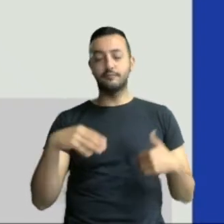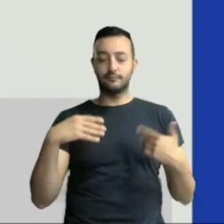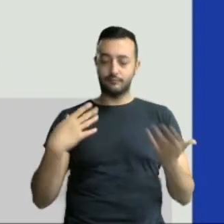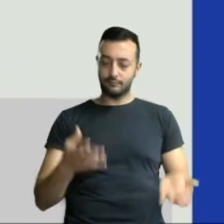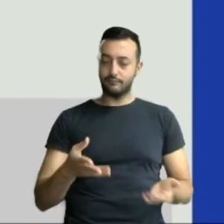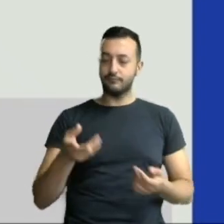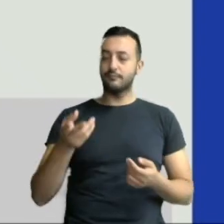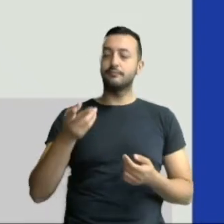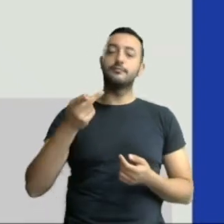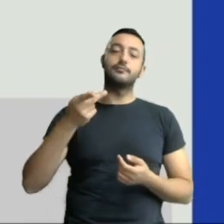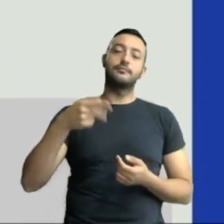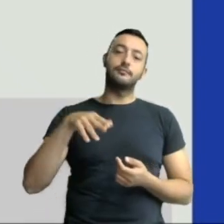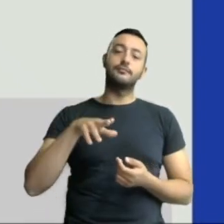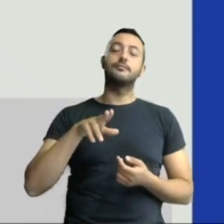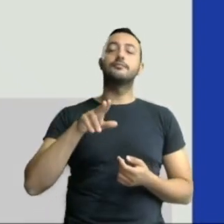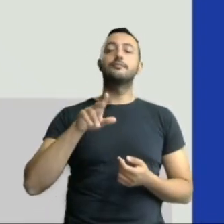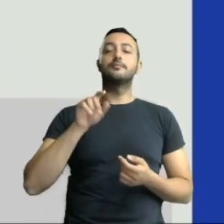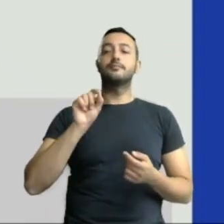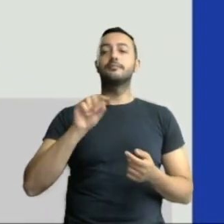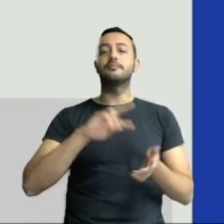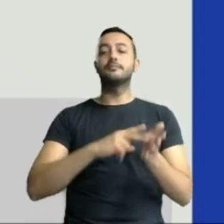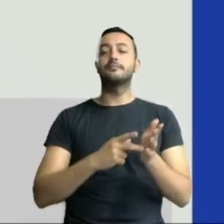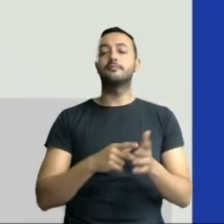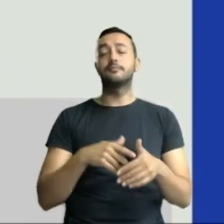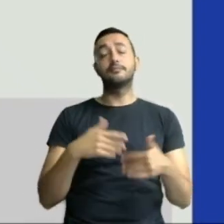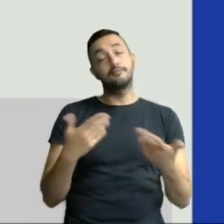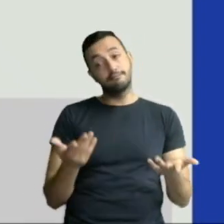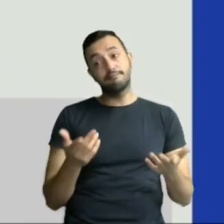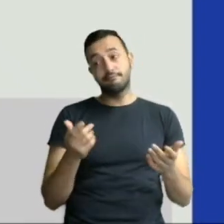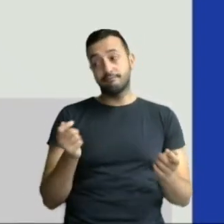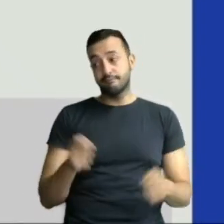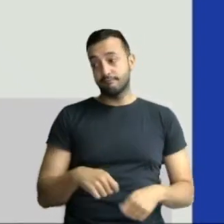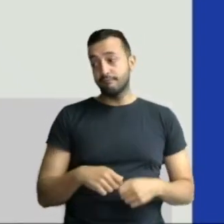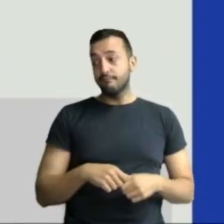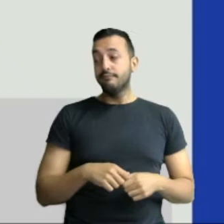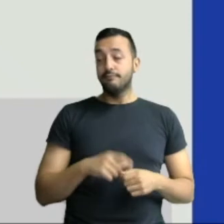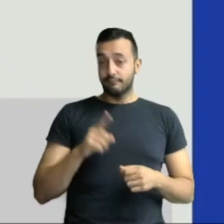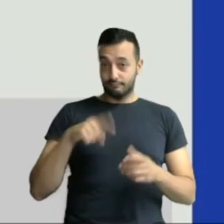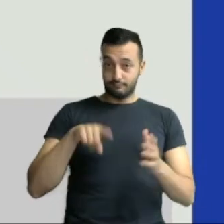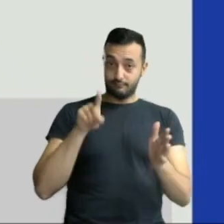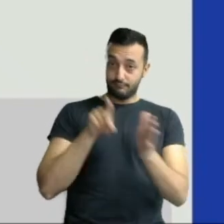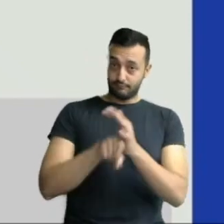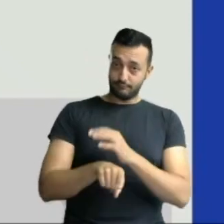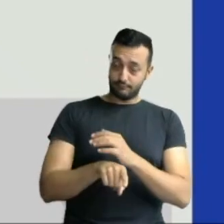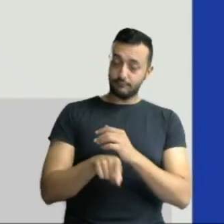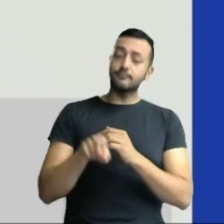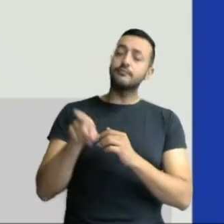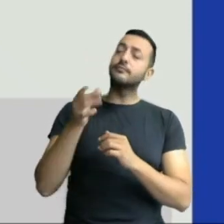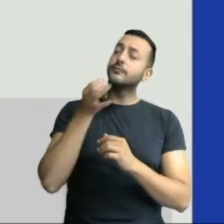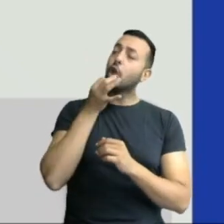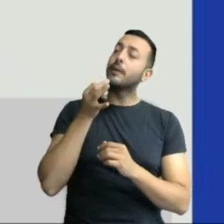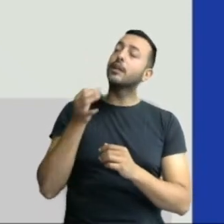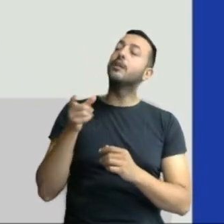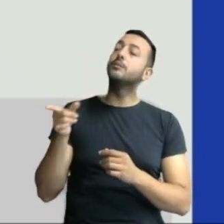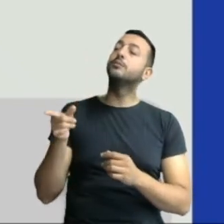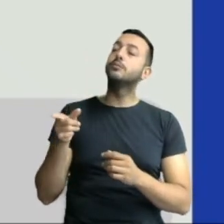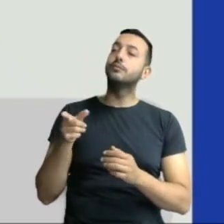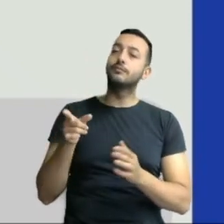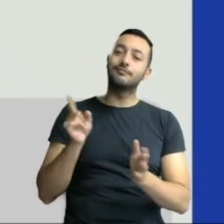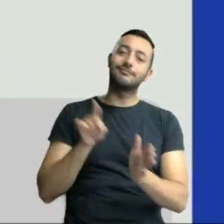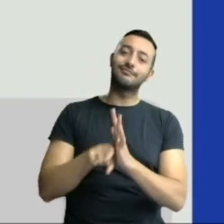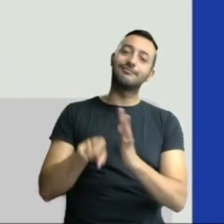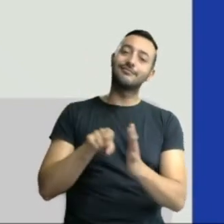pronoun what, que quer dizer que tal. Então, é utilizada para questionar a opinião de alguém sobre um